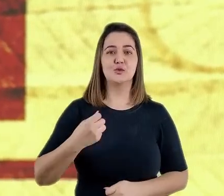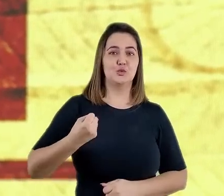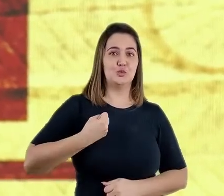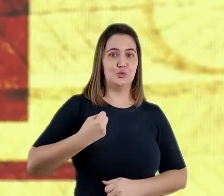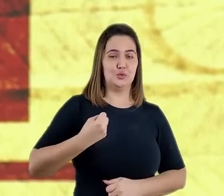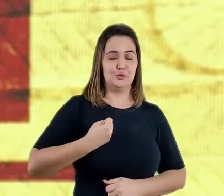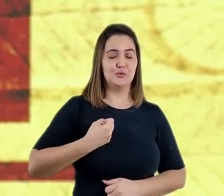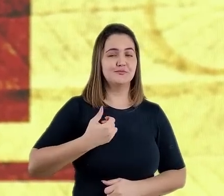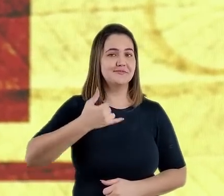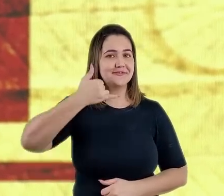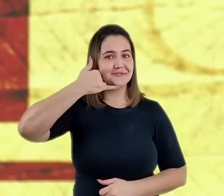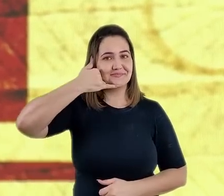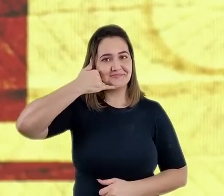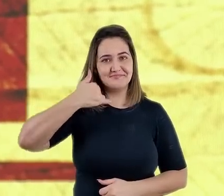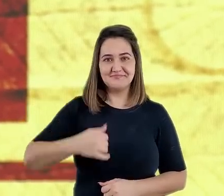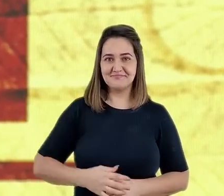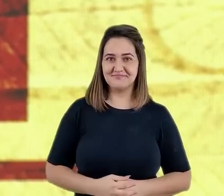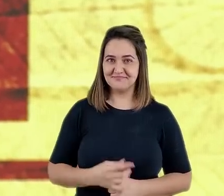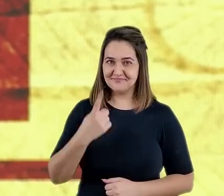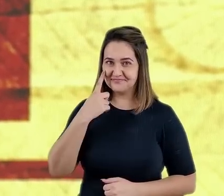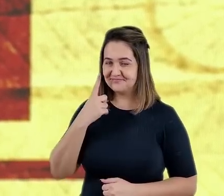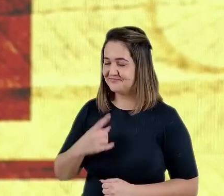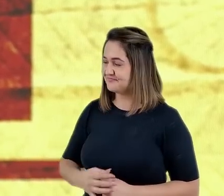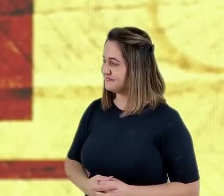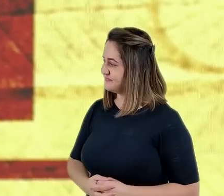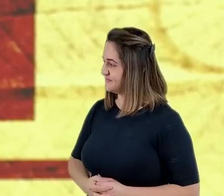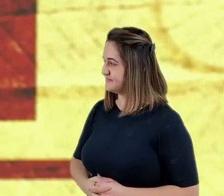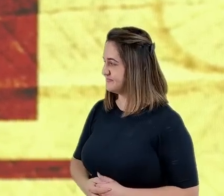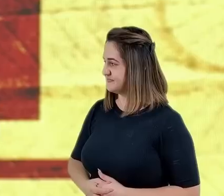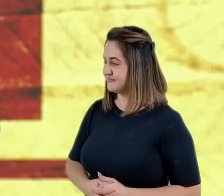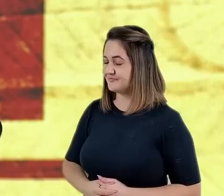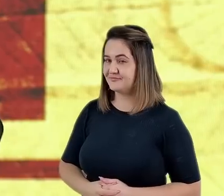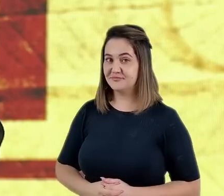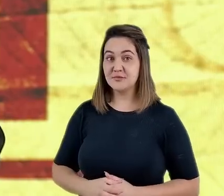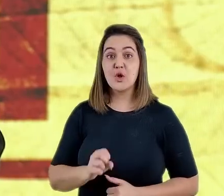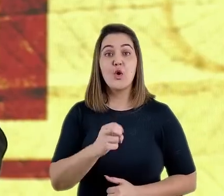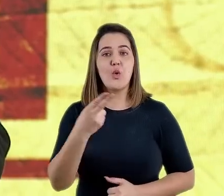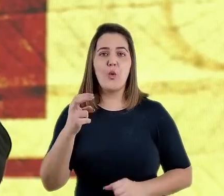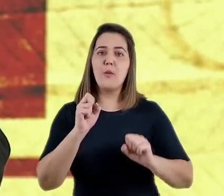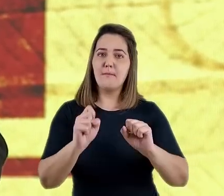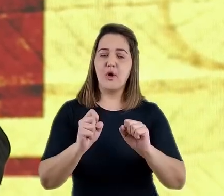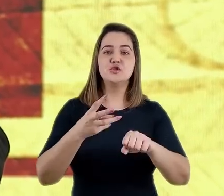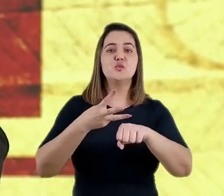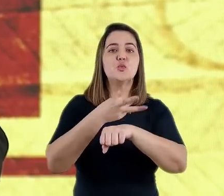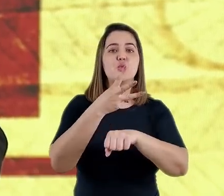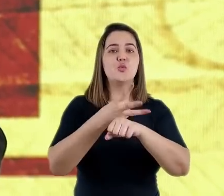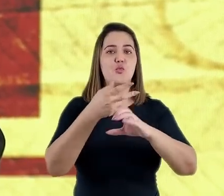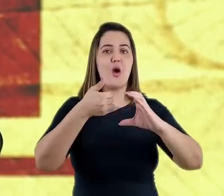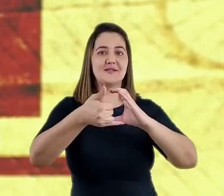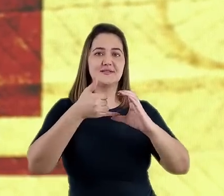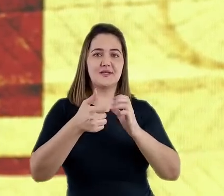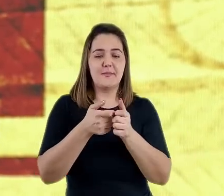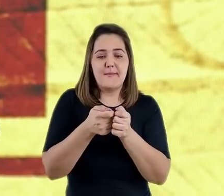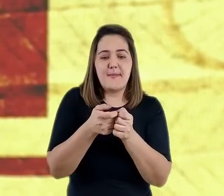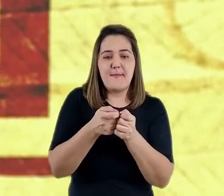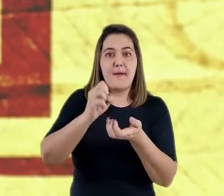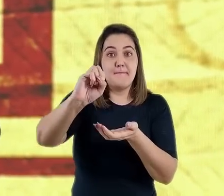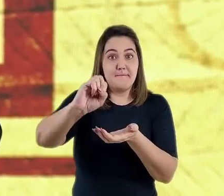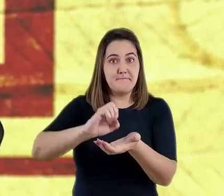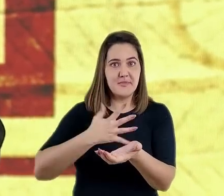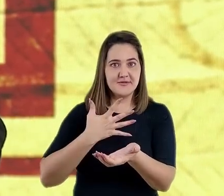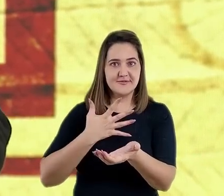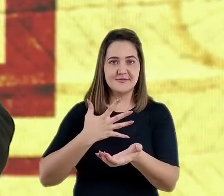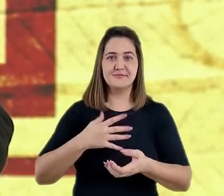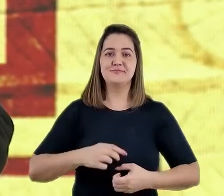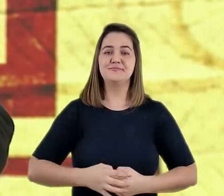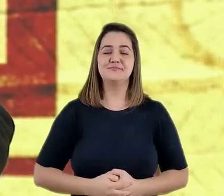para a gente aqui no horário comercial, 0 Operadora 12 2127 3121, ou mandar uma mensagem pelo WhatsApp, 0